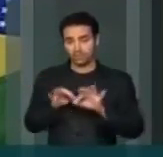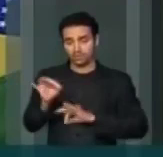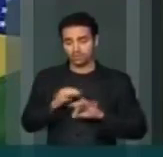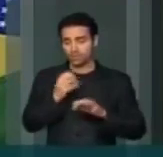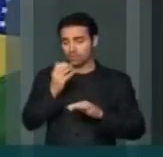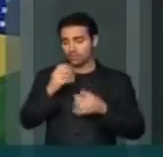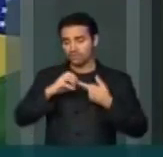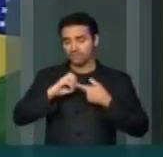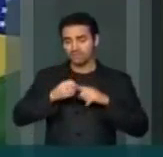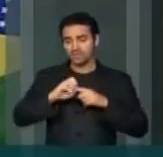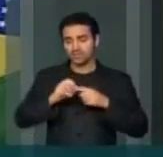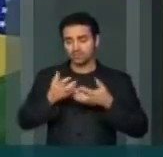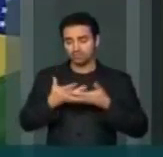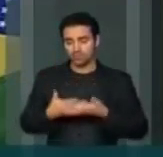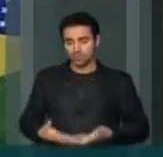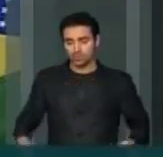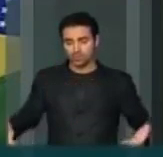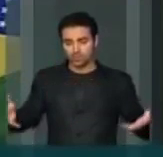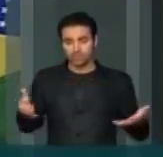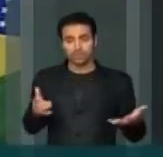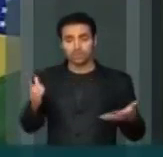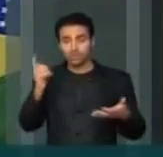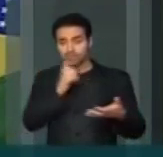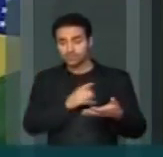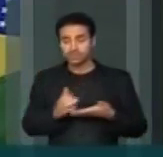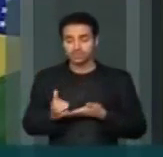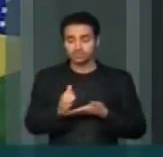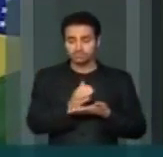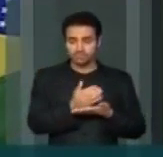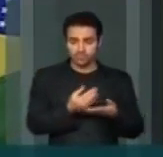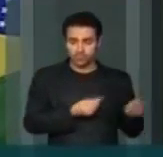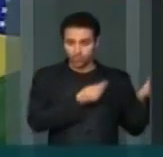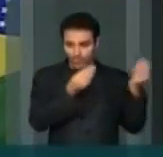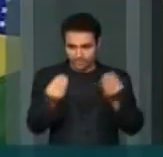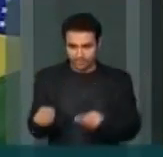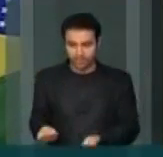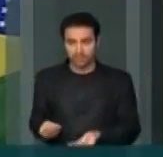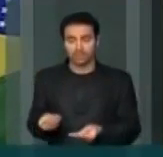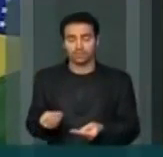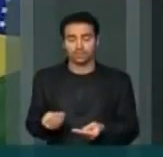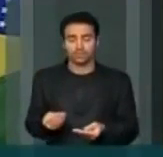feijoada para recolher donativos, né?